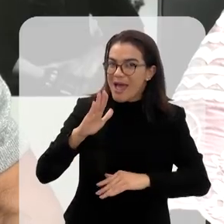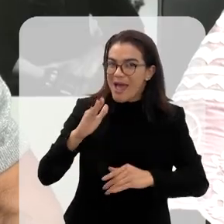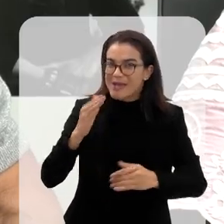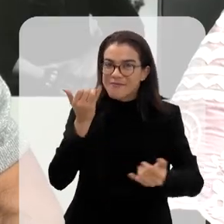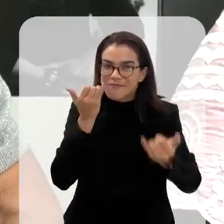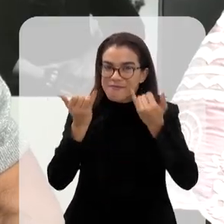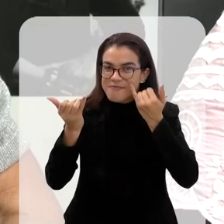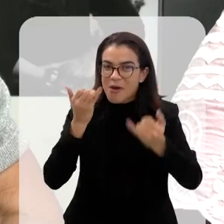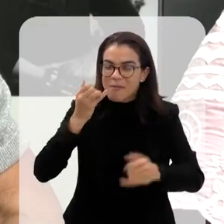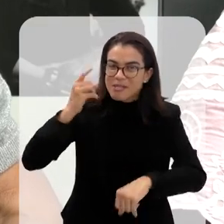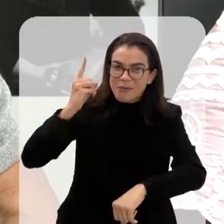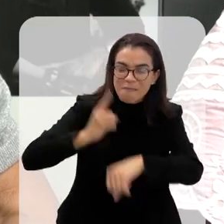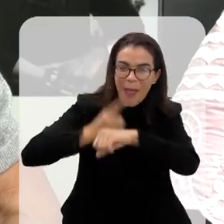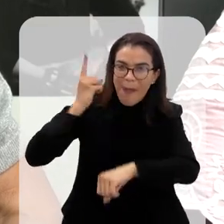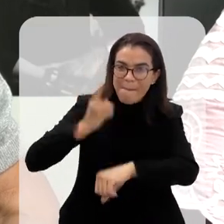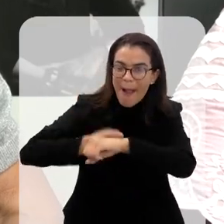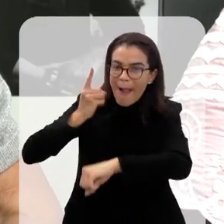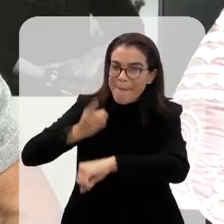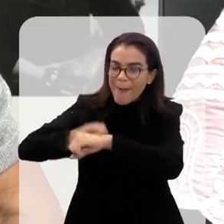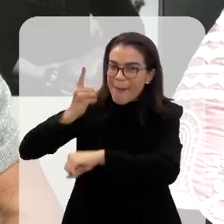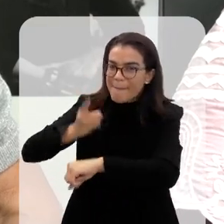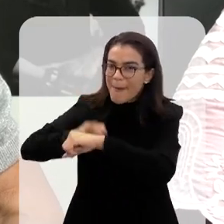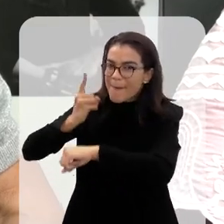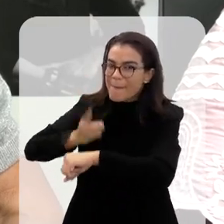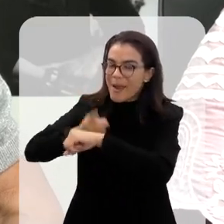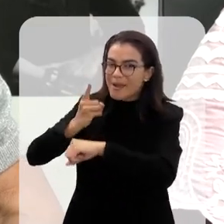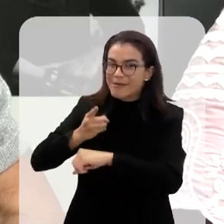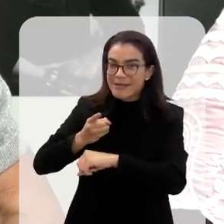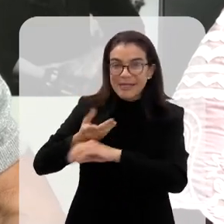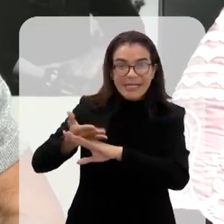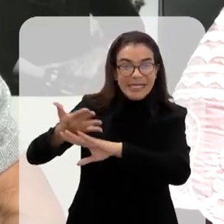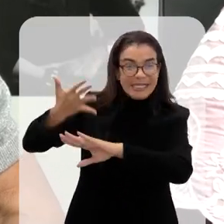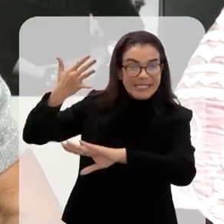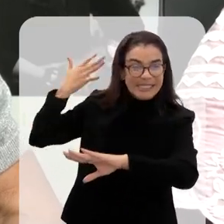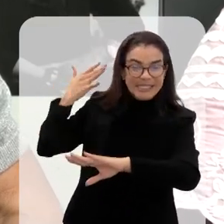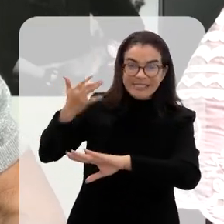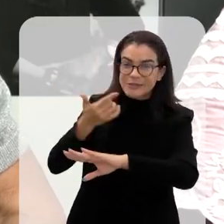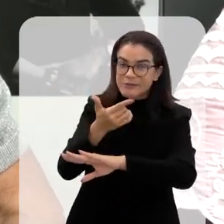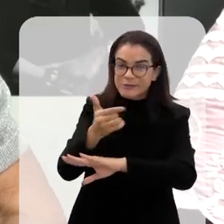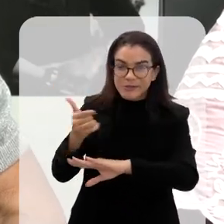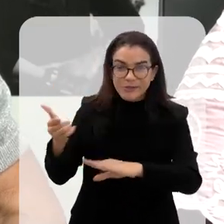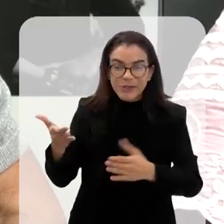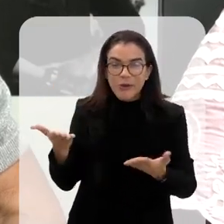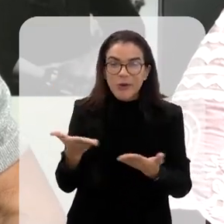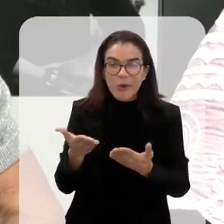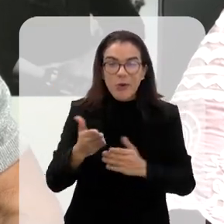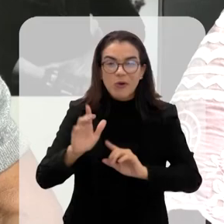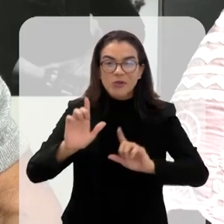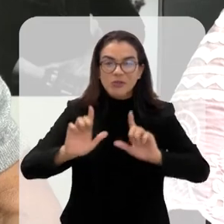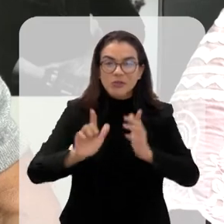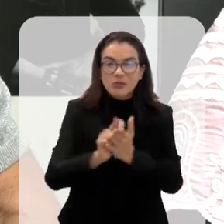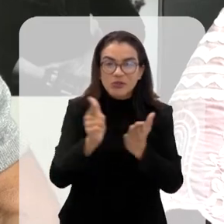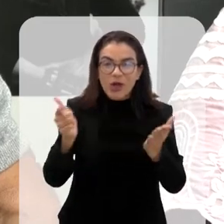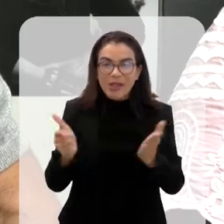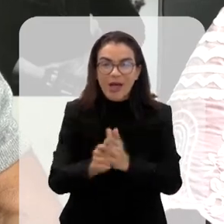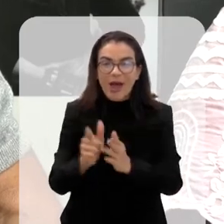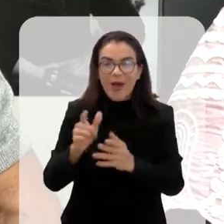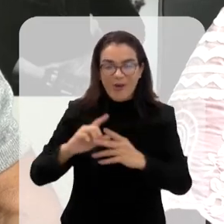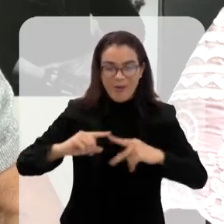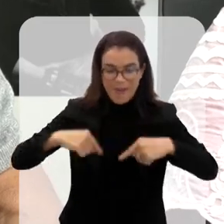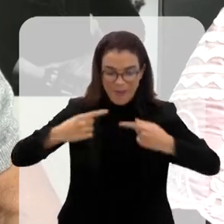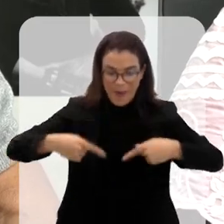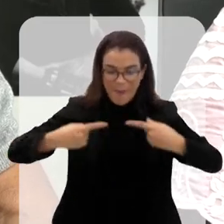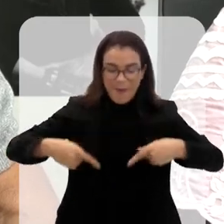informações em tempo real. Hoje a gente tem informação que antes a gente não tinha. Por exemplo, o jornal Globo chegava lá em casa de